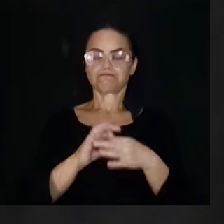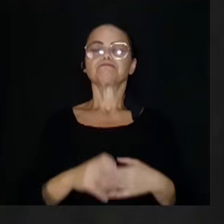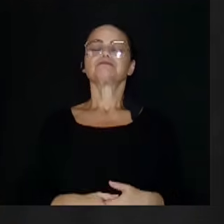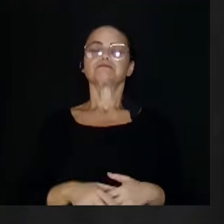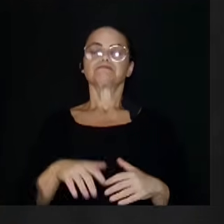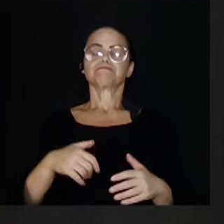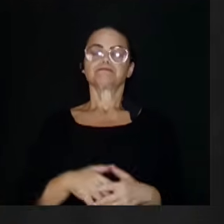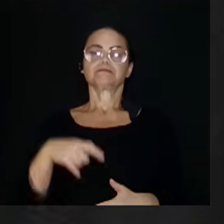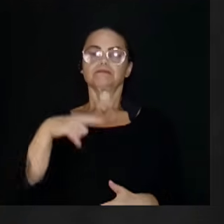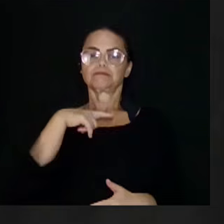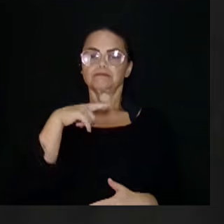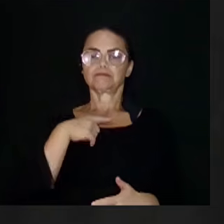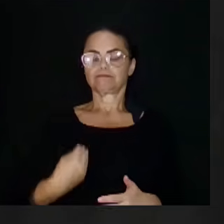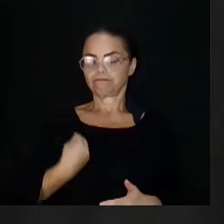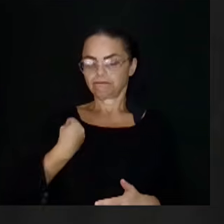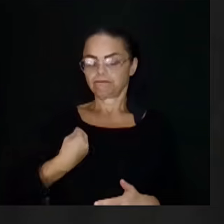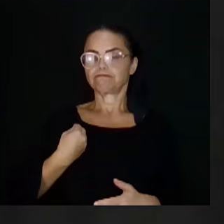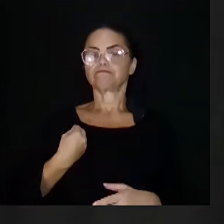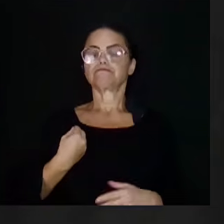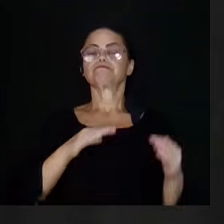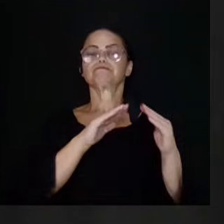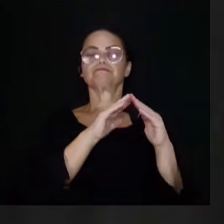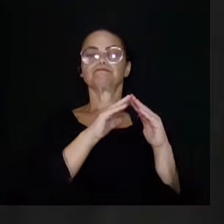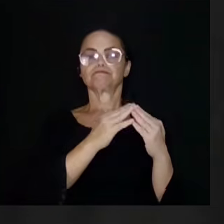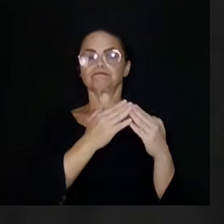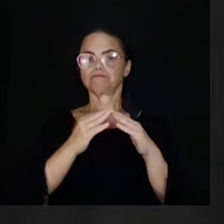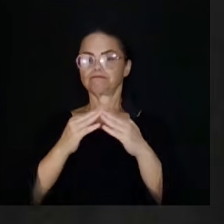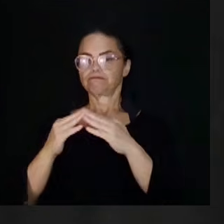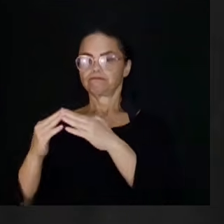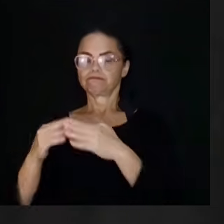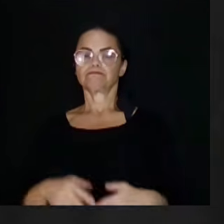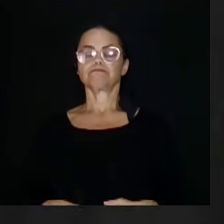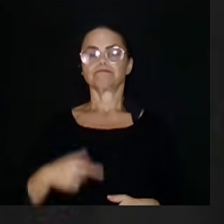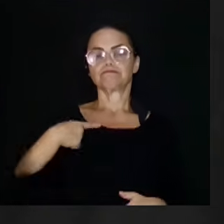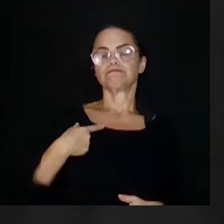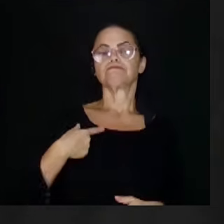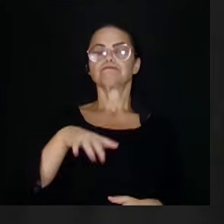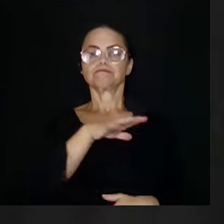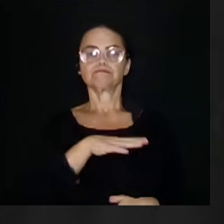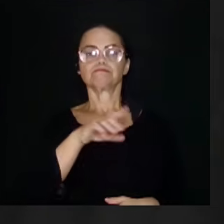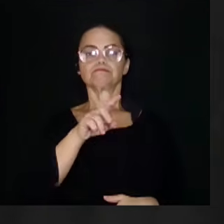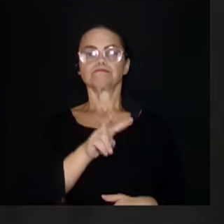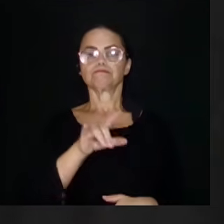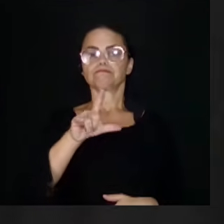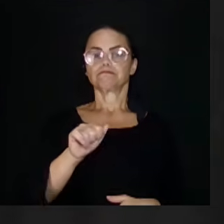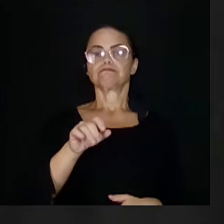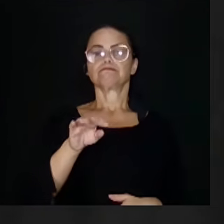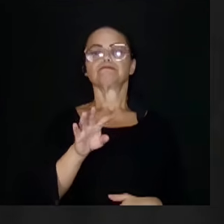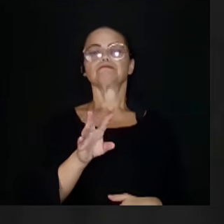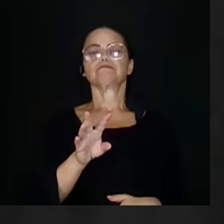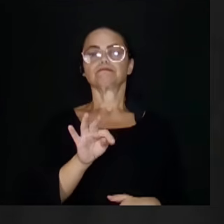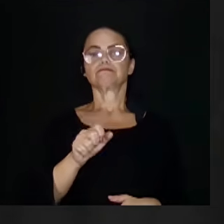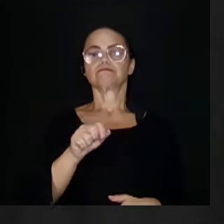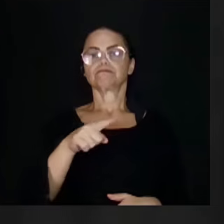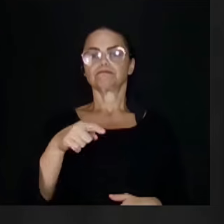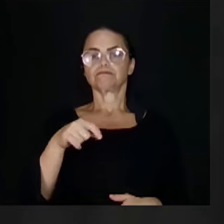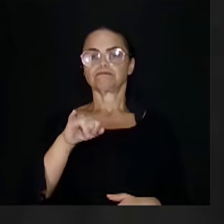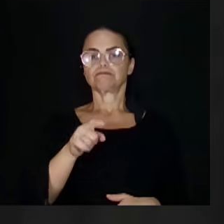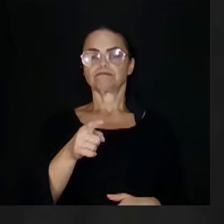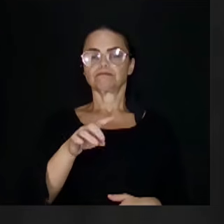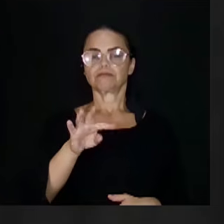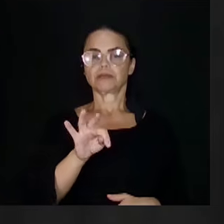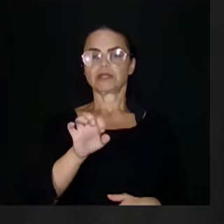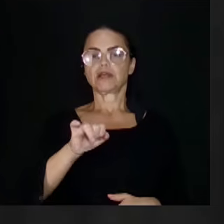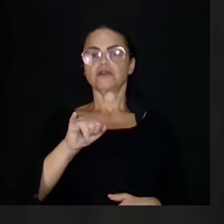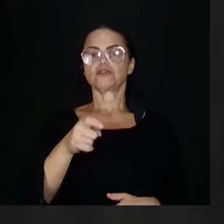Viver em comunidade. Então, aquele espaço da Vila Teixeira, aquela comunidade, ela representa muito, né? Representa